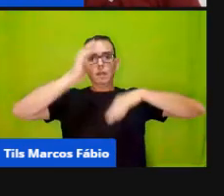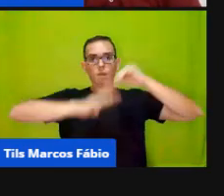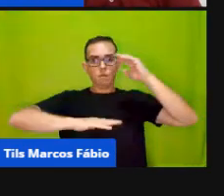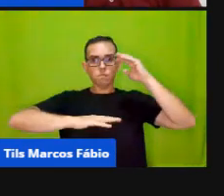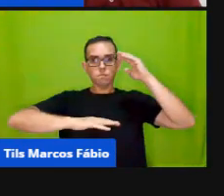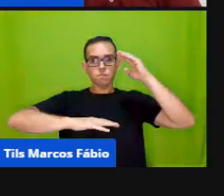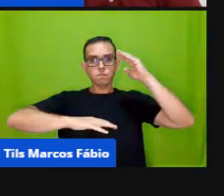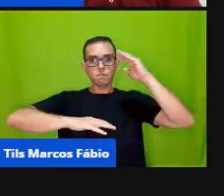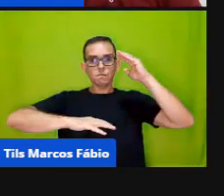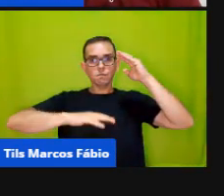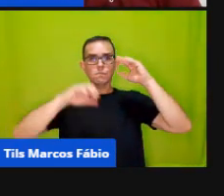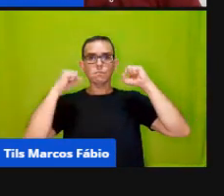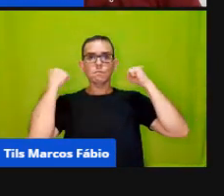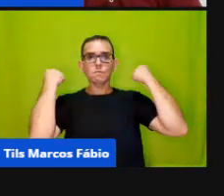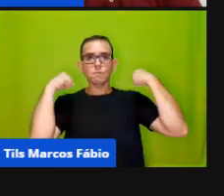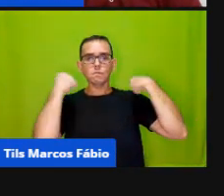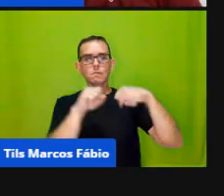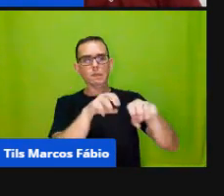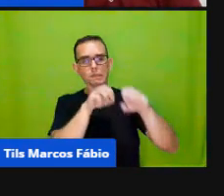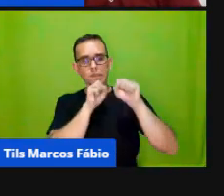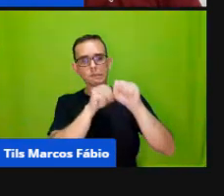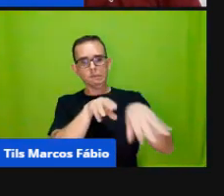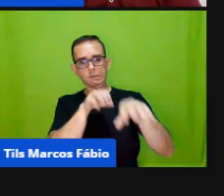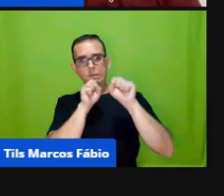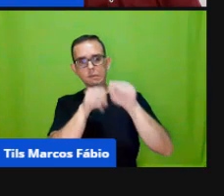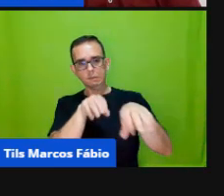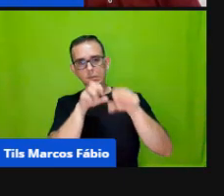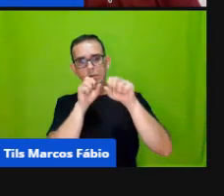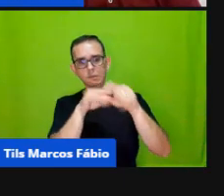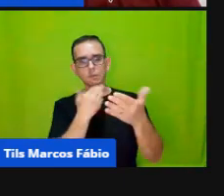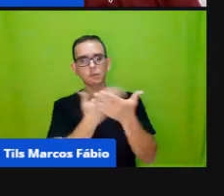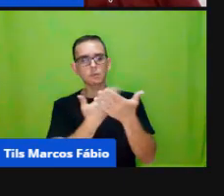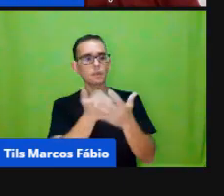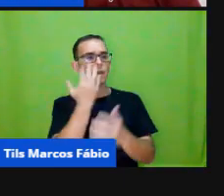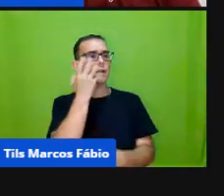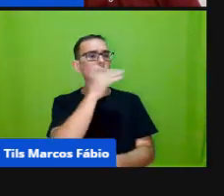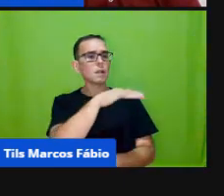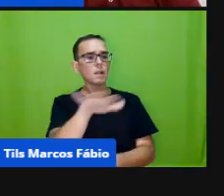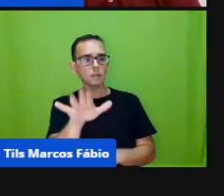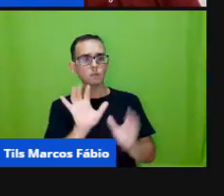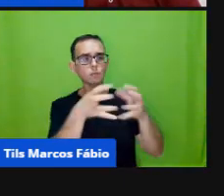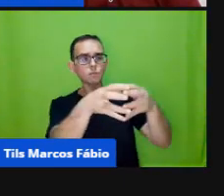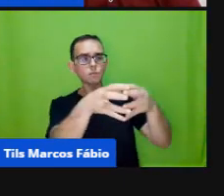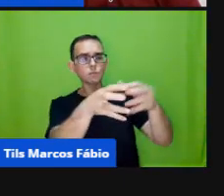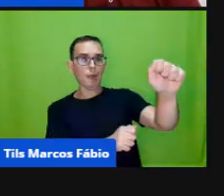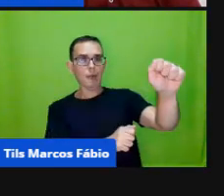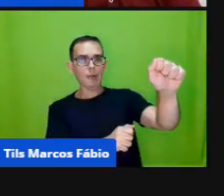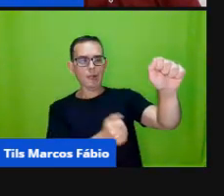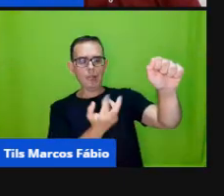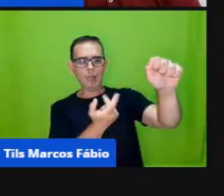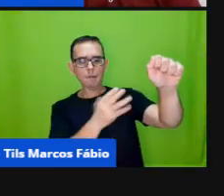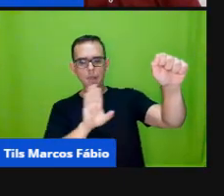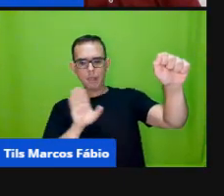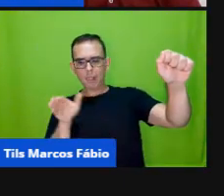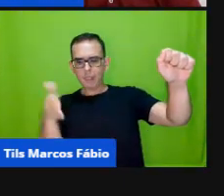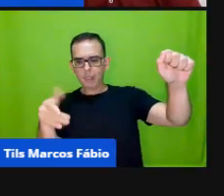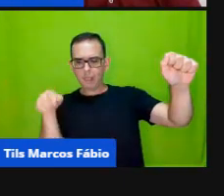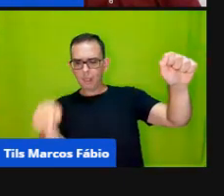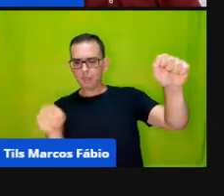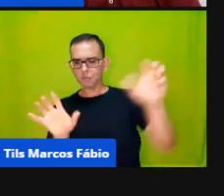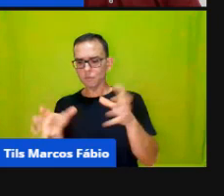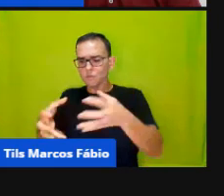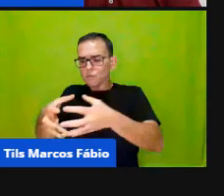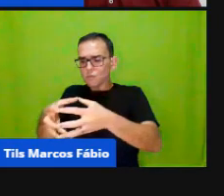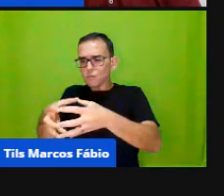um profissional dá aula para uma criança de classe A, não é o mesmo foco quando ele dá